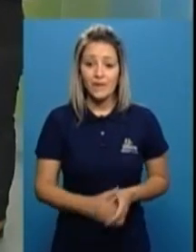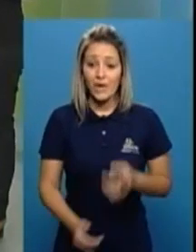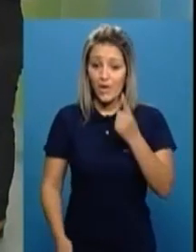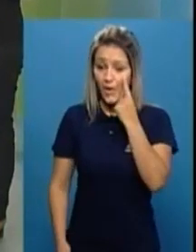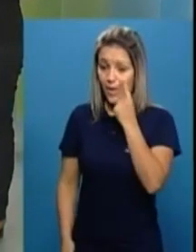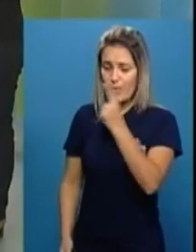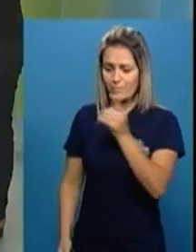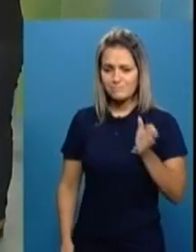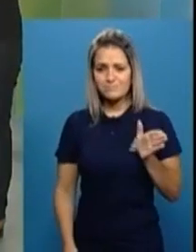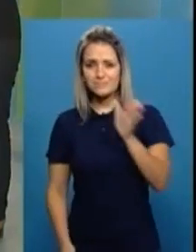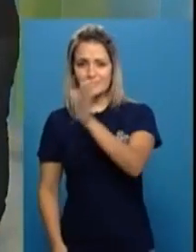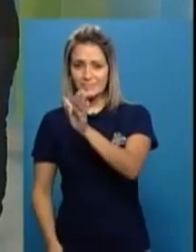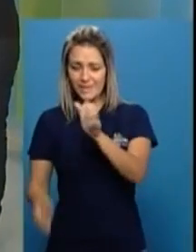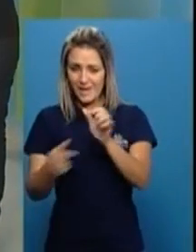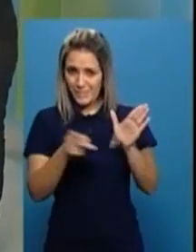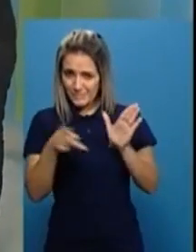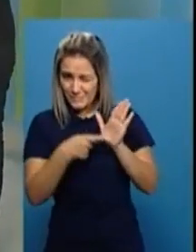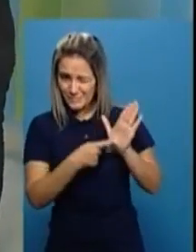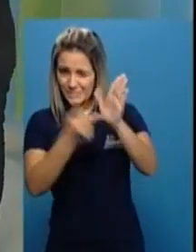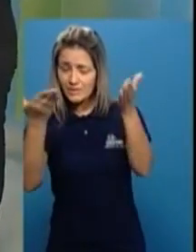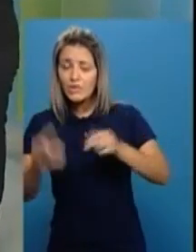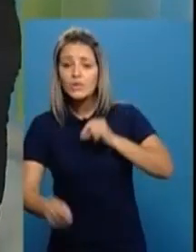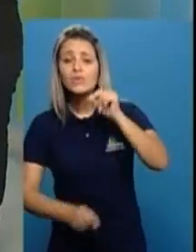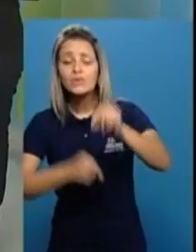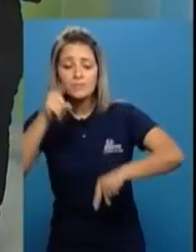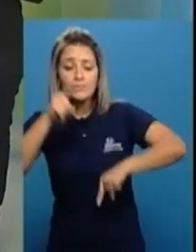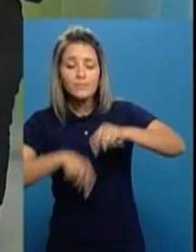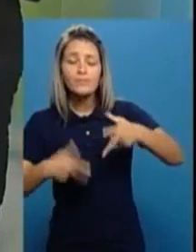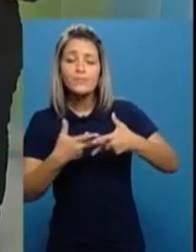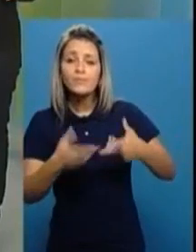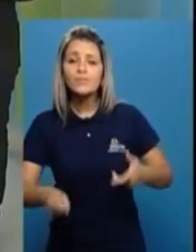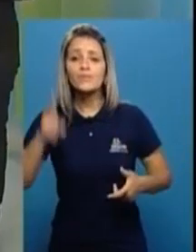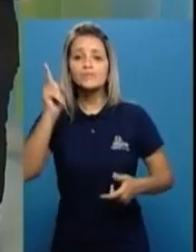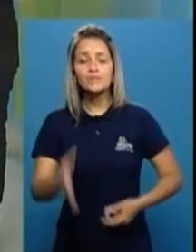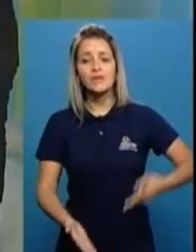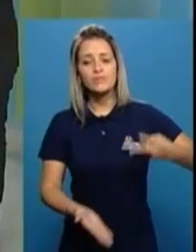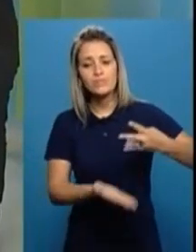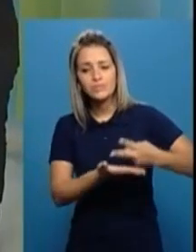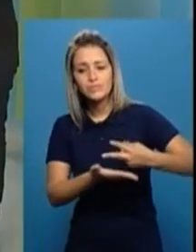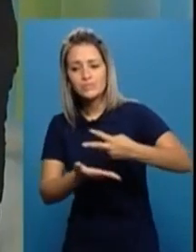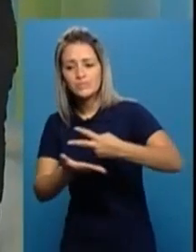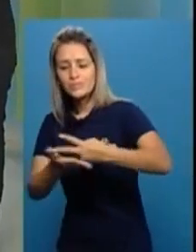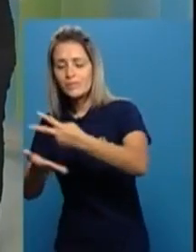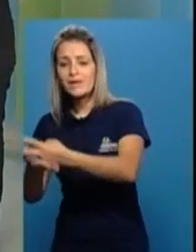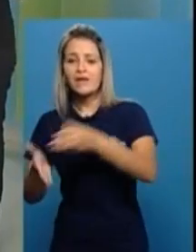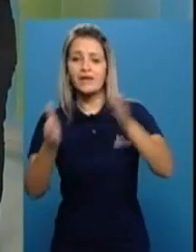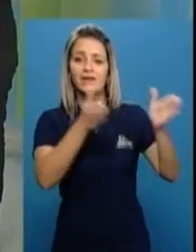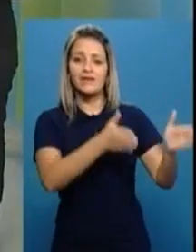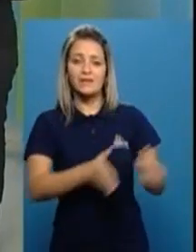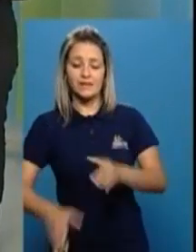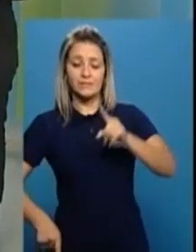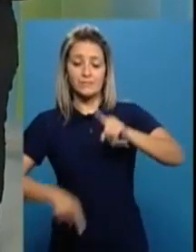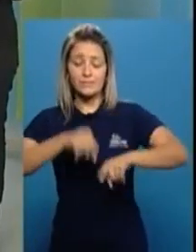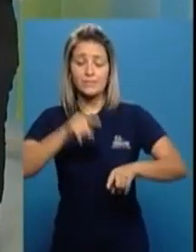lado, nós temos o produto que são fabricados de forma contínua. São produtos que lá no final